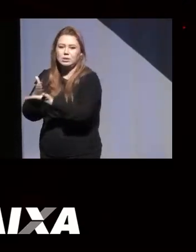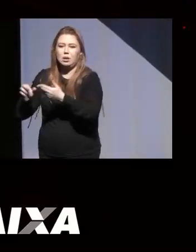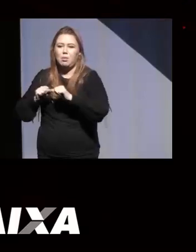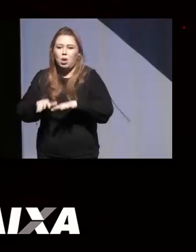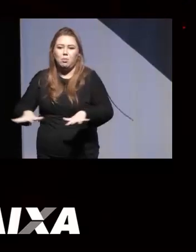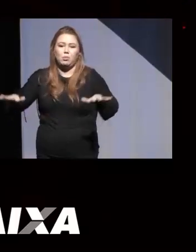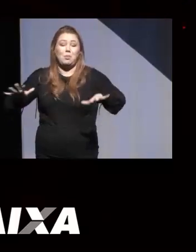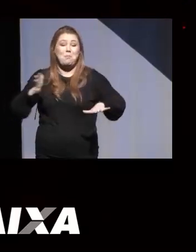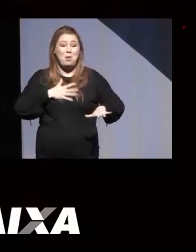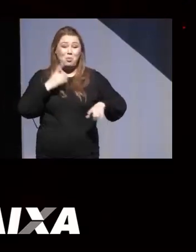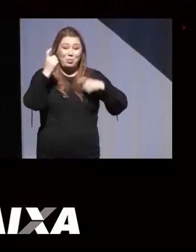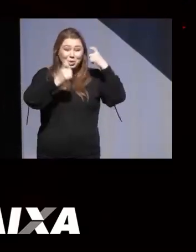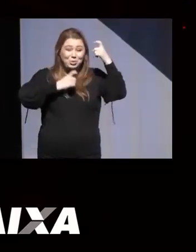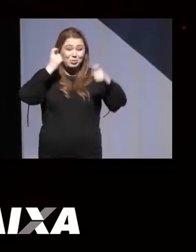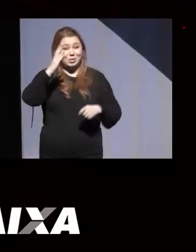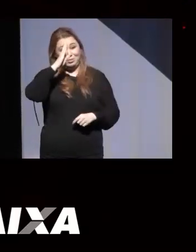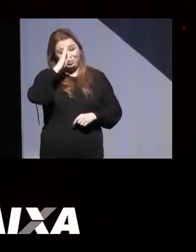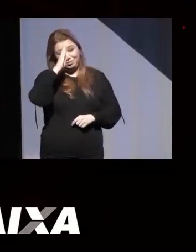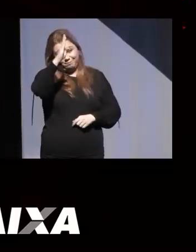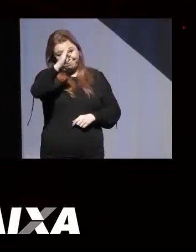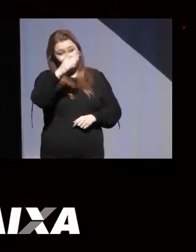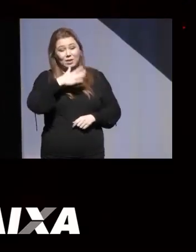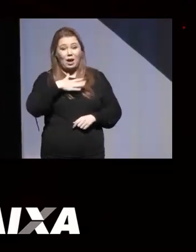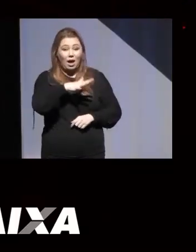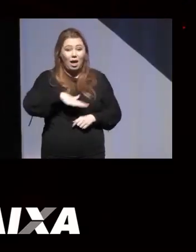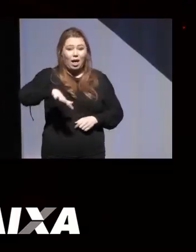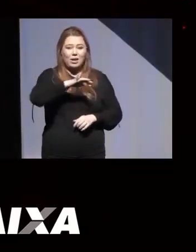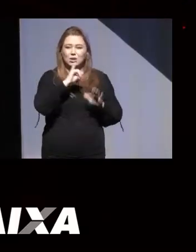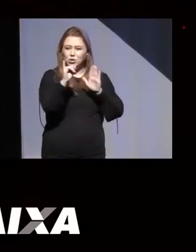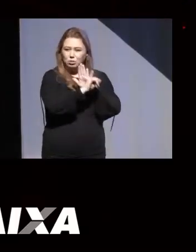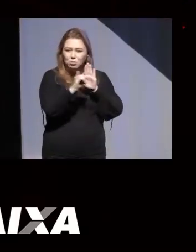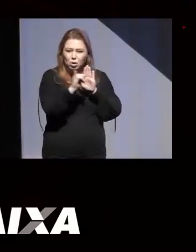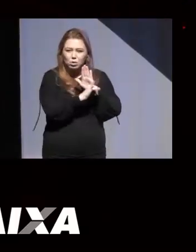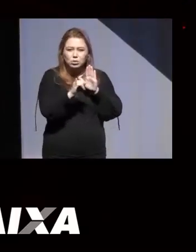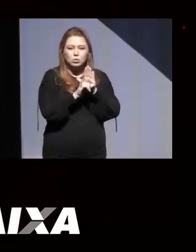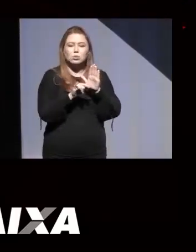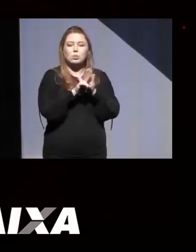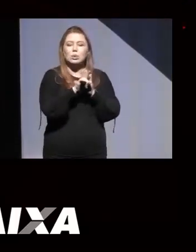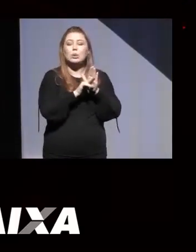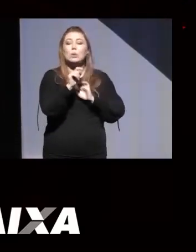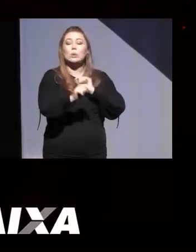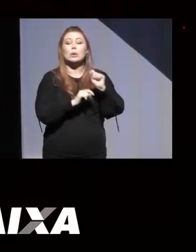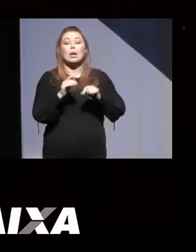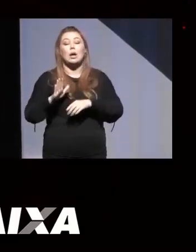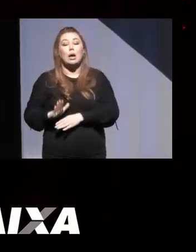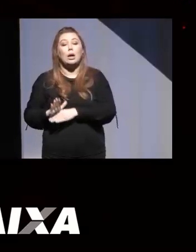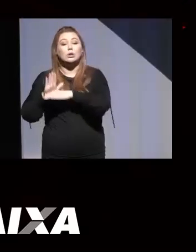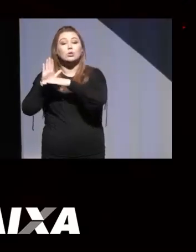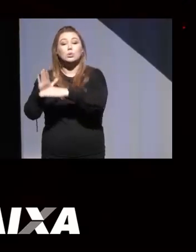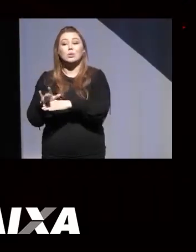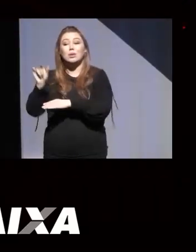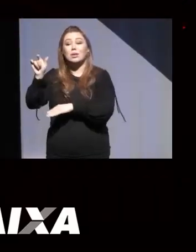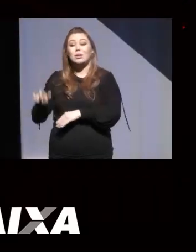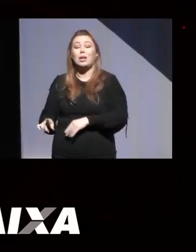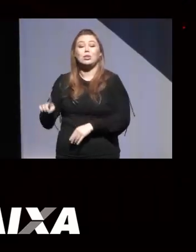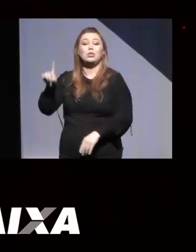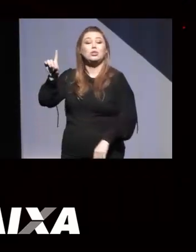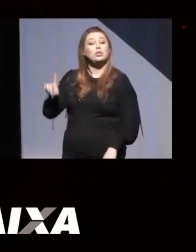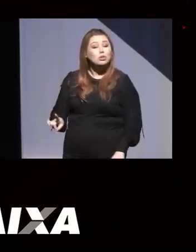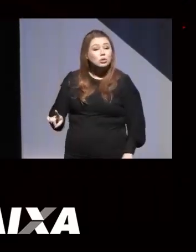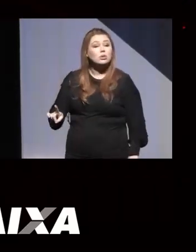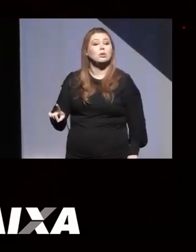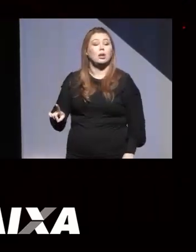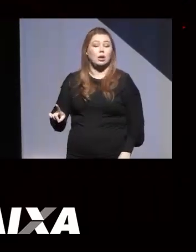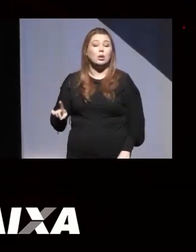maior preocupação enquanto tributarista é auxiliar quem de direito